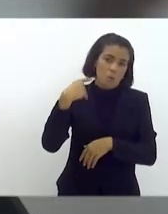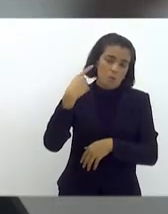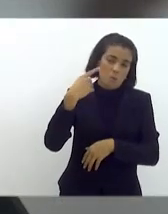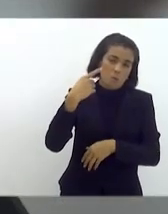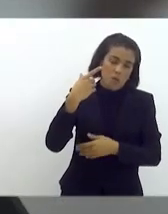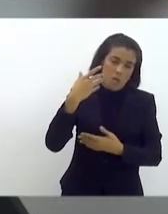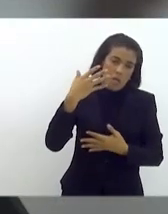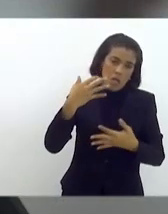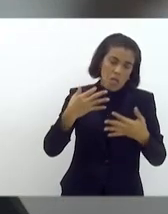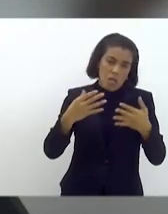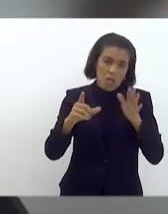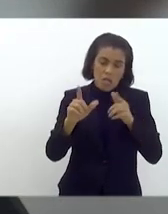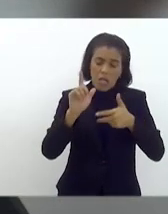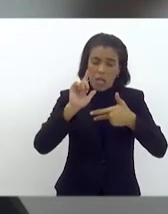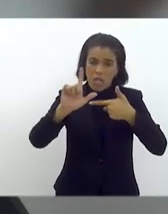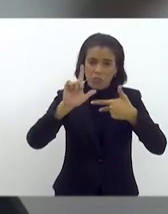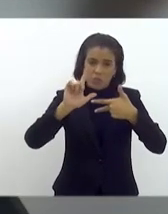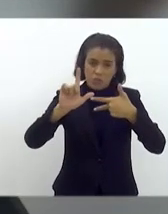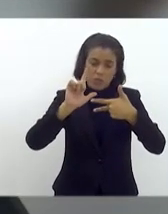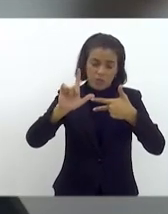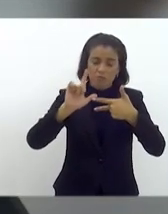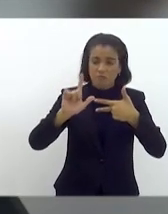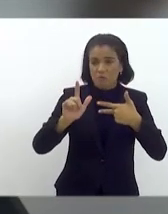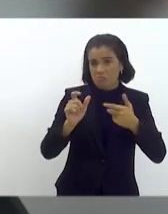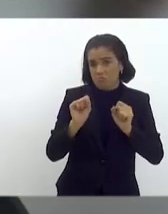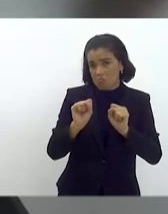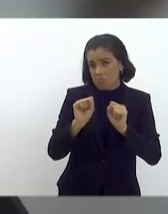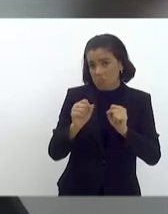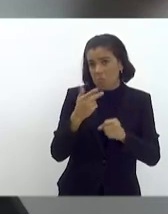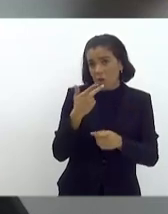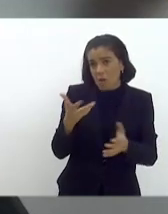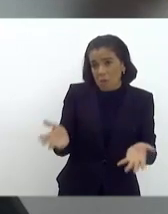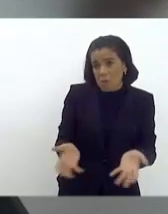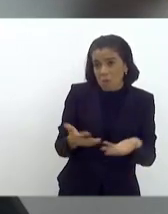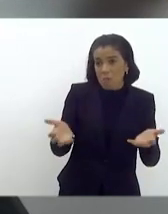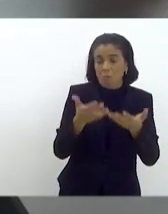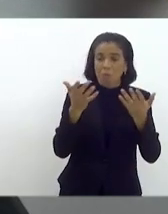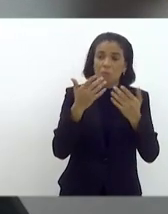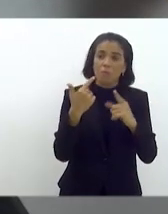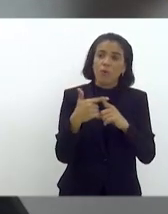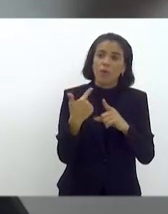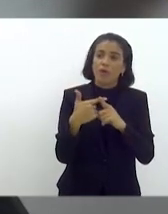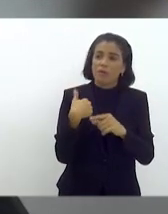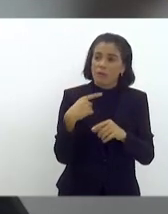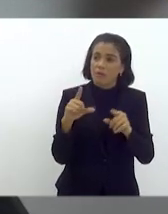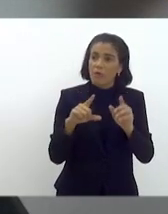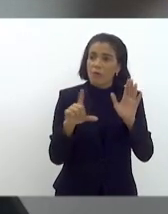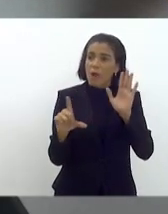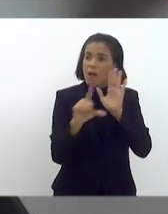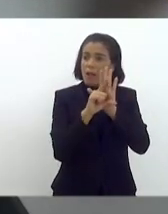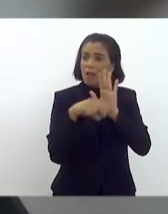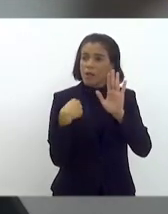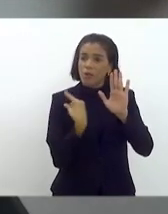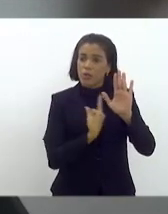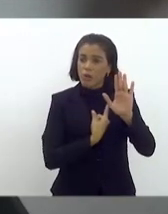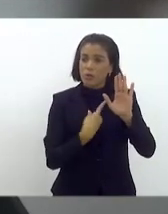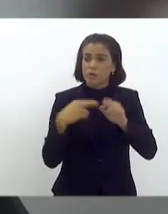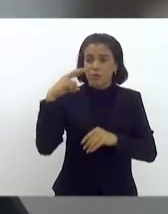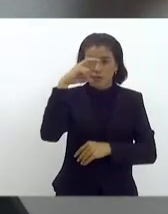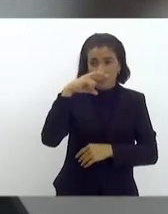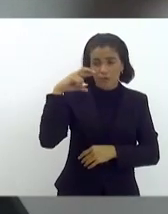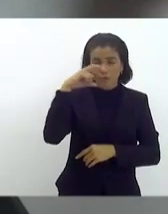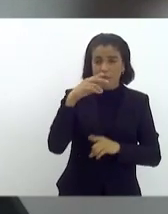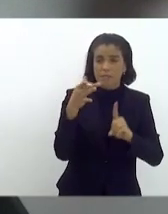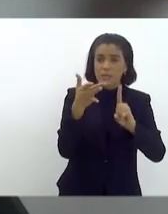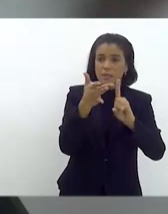é da motivação né Isso foi objeto por exemplo de uma lei Nossa aqui na CPI do